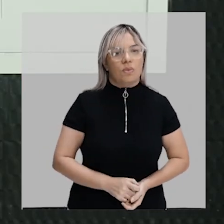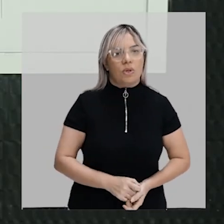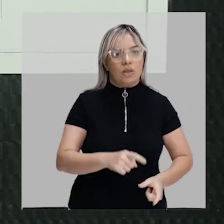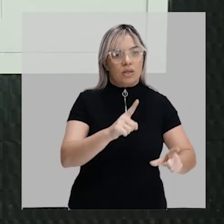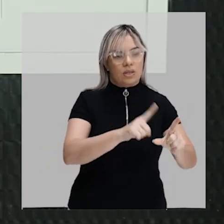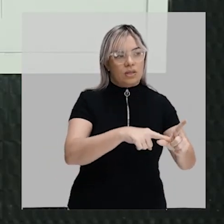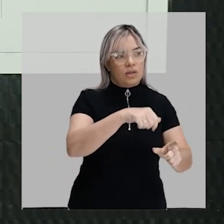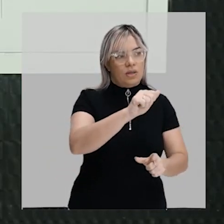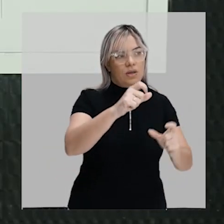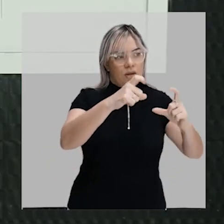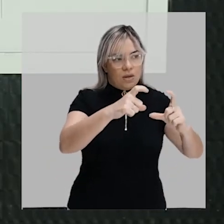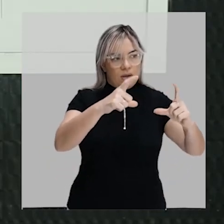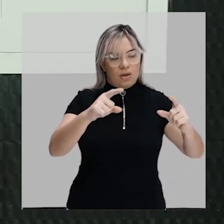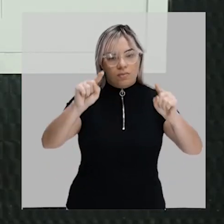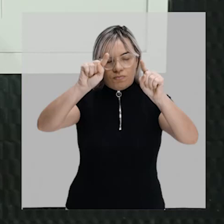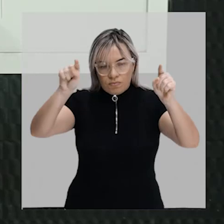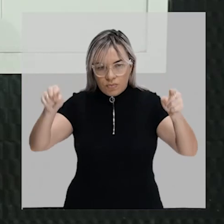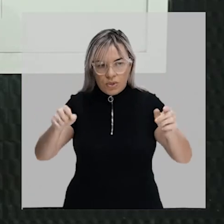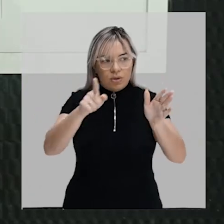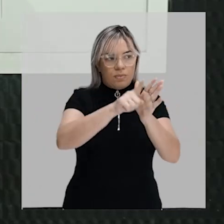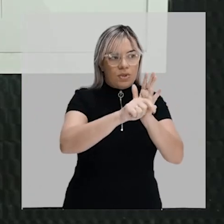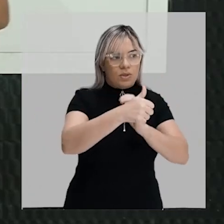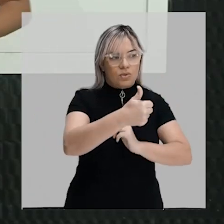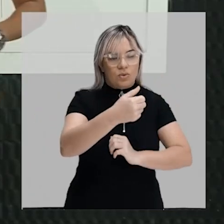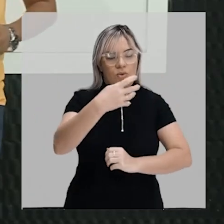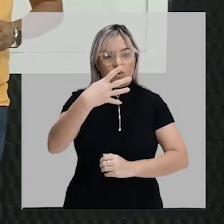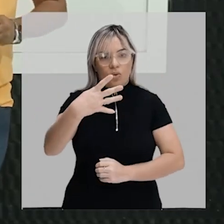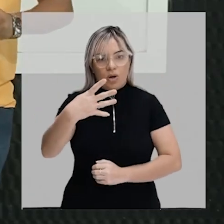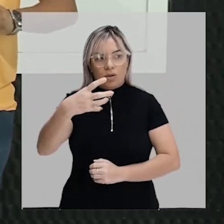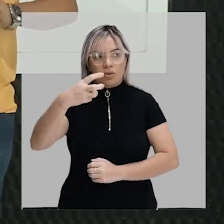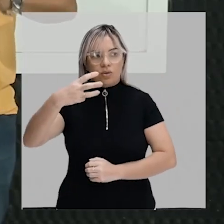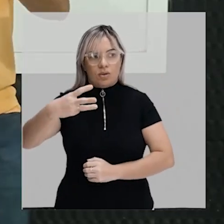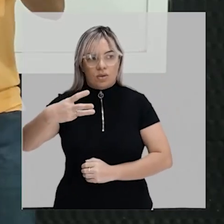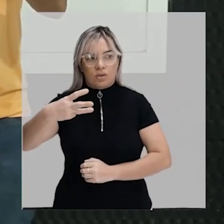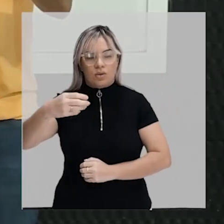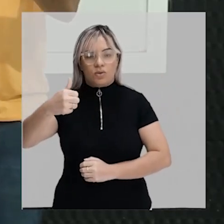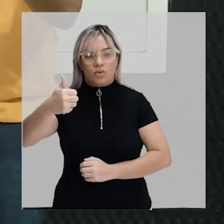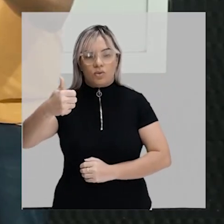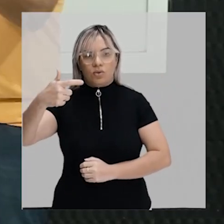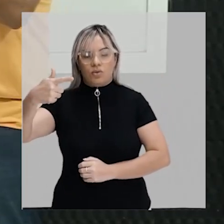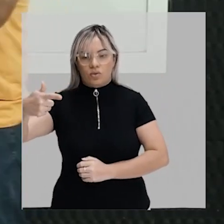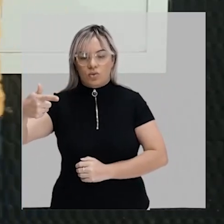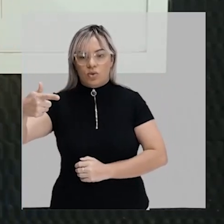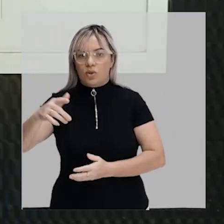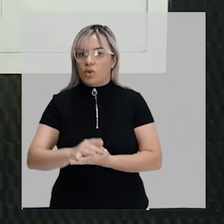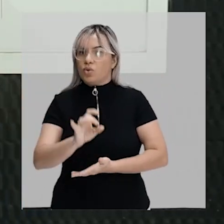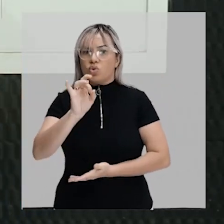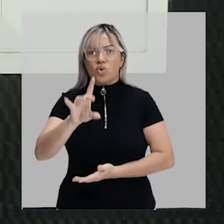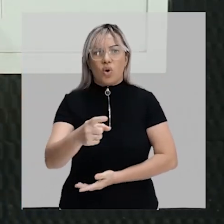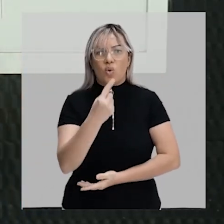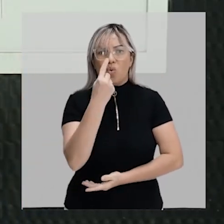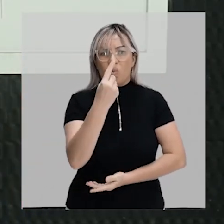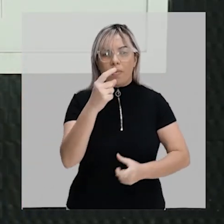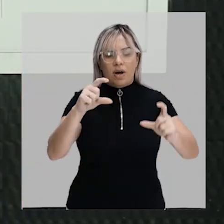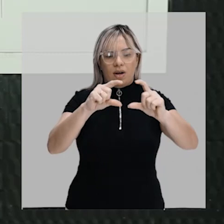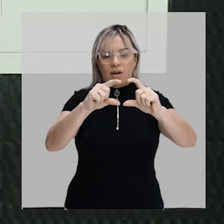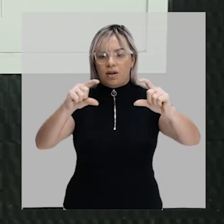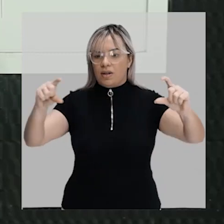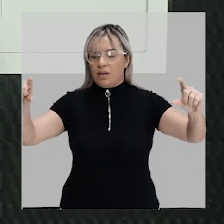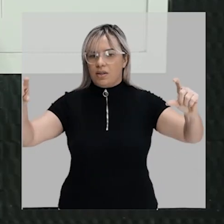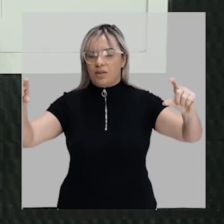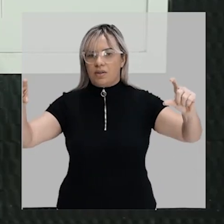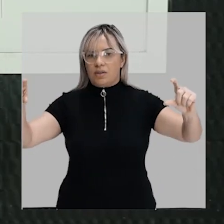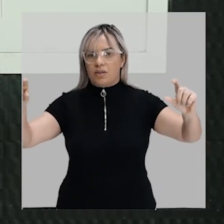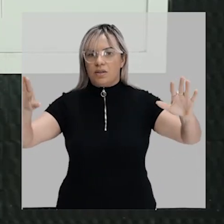Olha só então perceba que essa matriz A é uma matriz composta de apenas uma linha ela